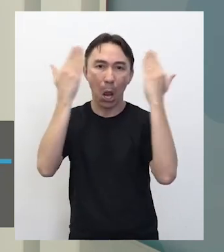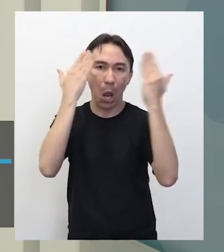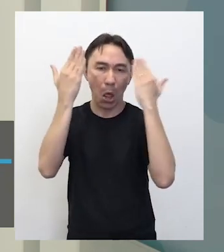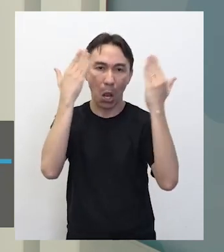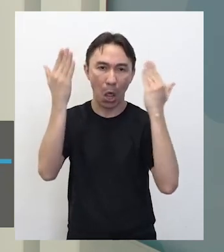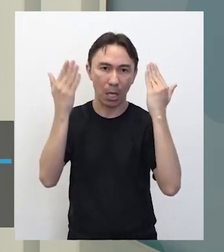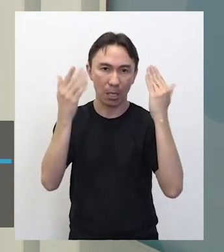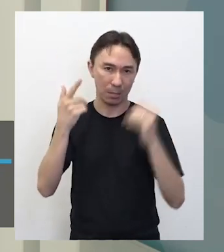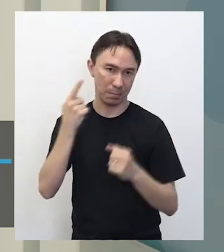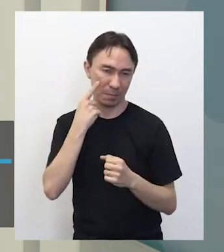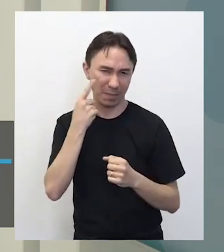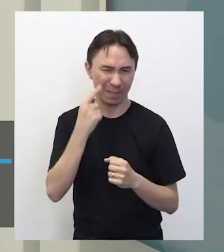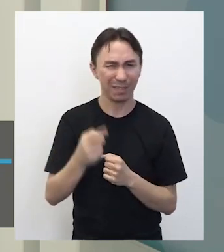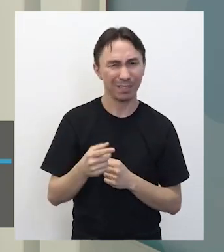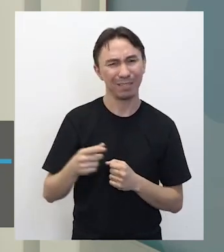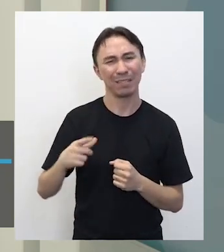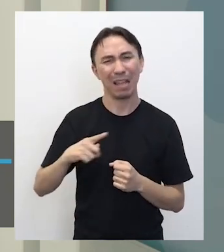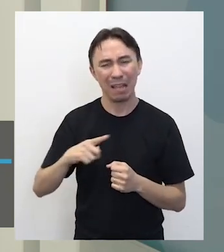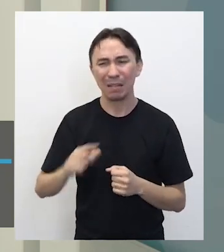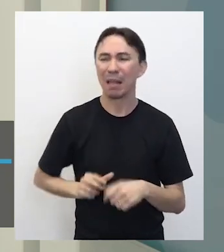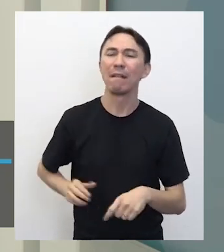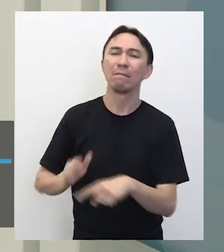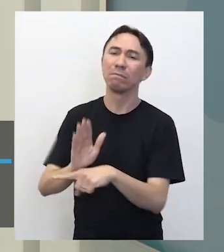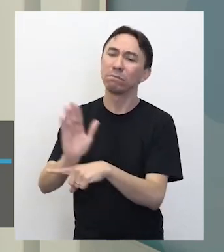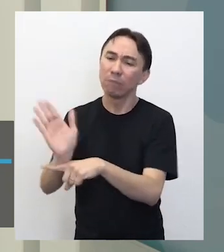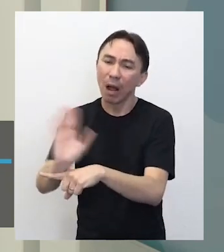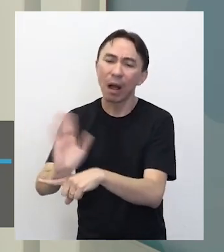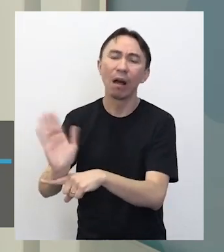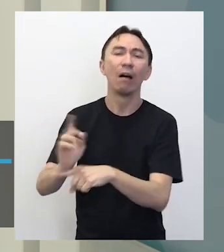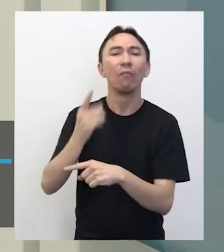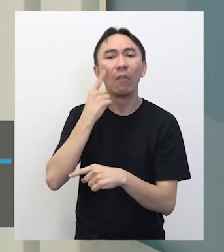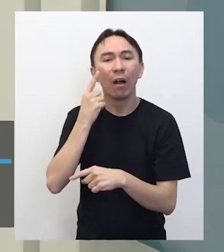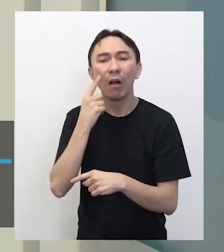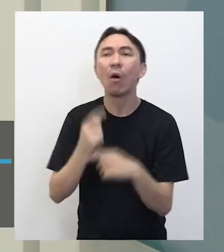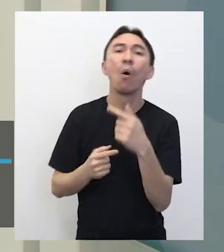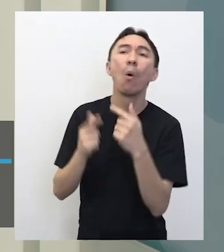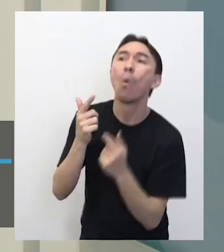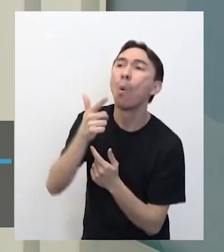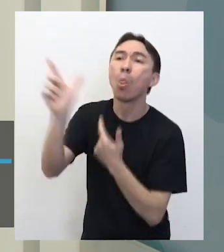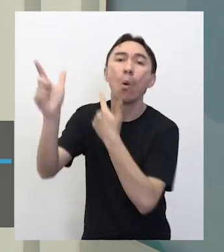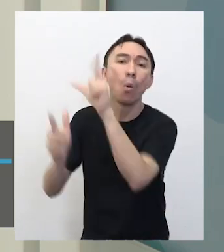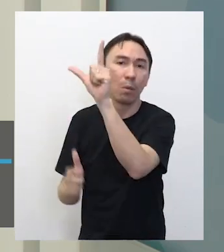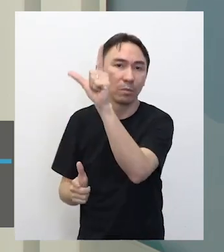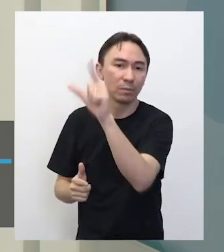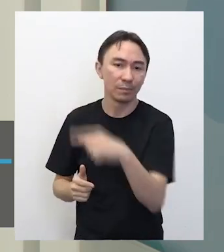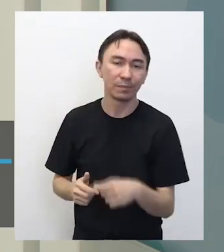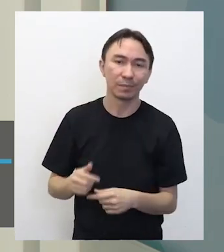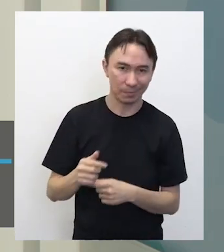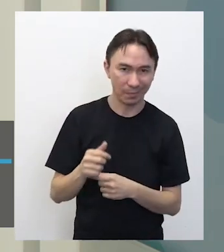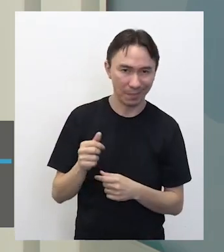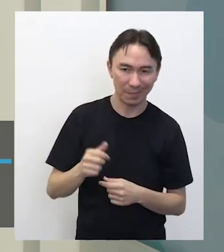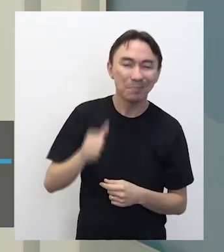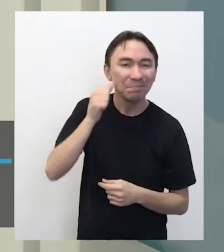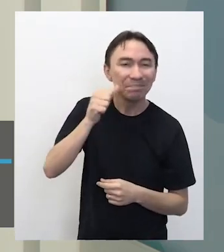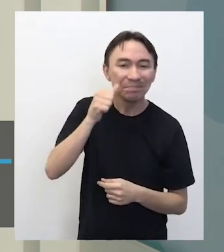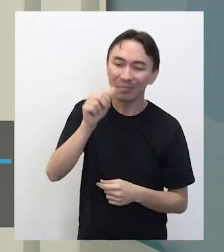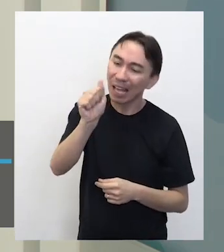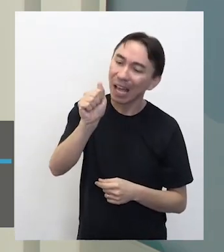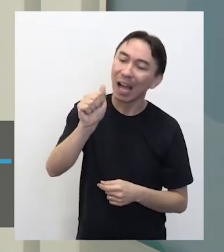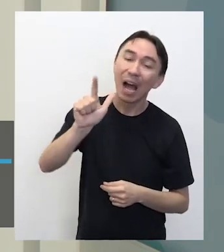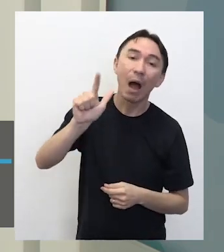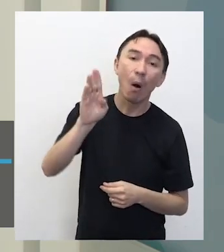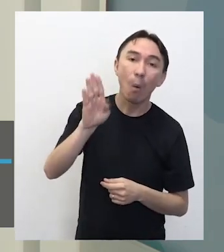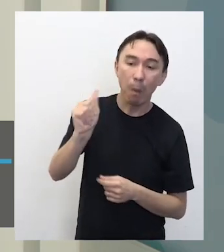trazer a posição, né, a autoridade de outras pessoas. E no caso a Alba, ela é uma